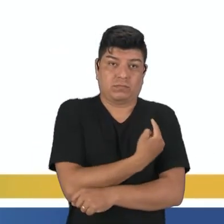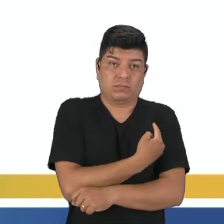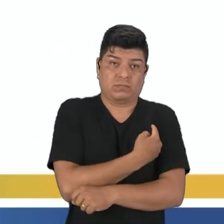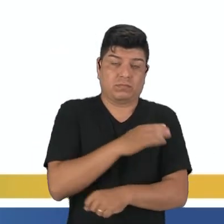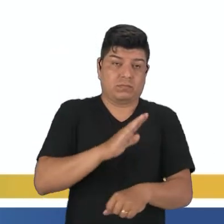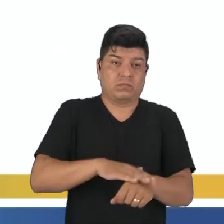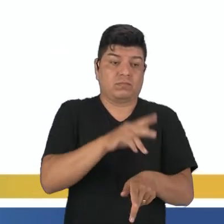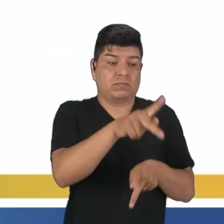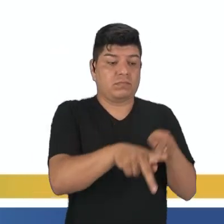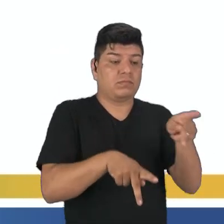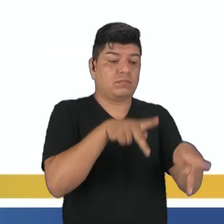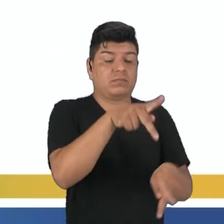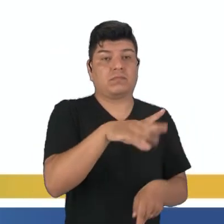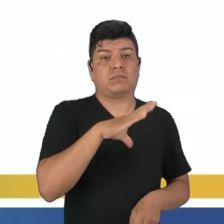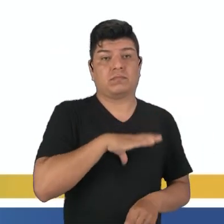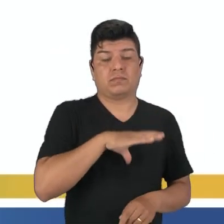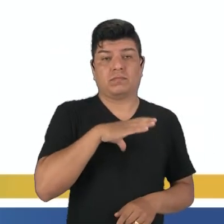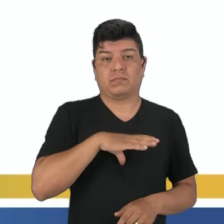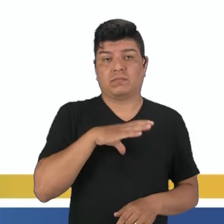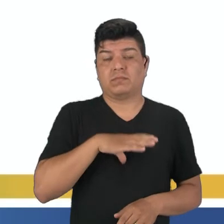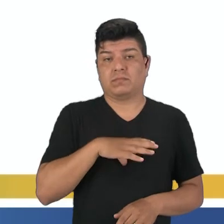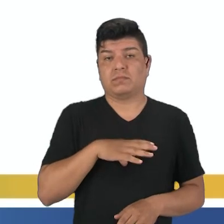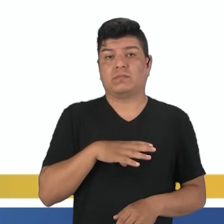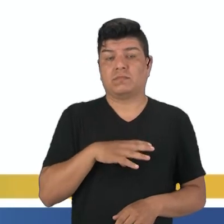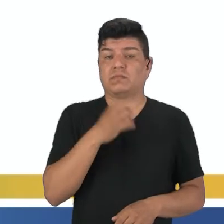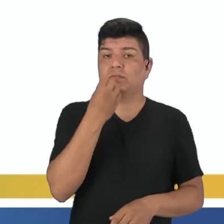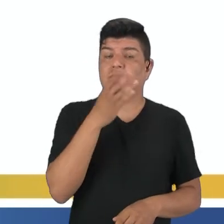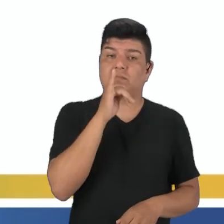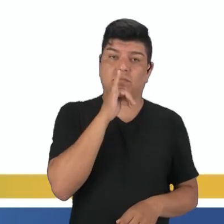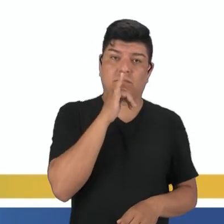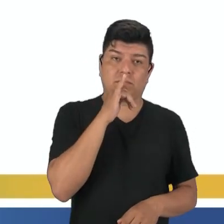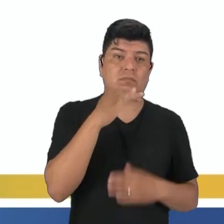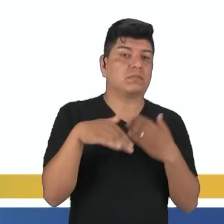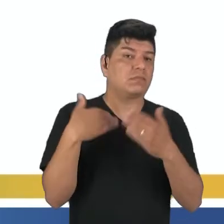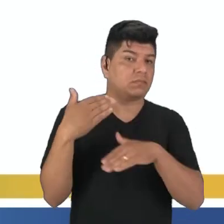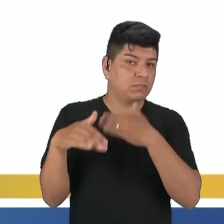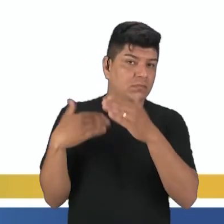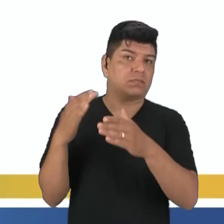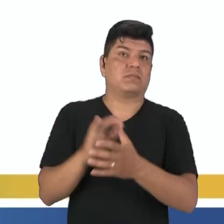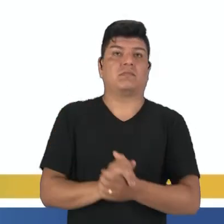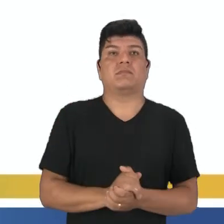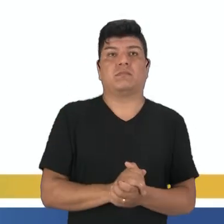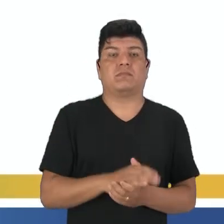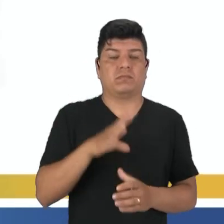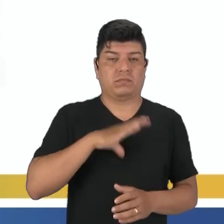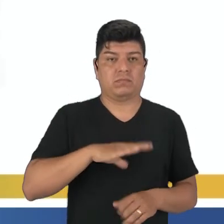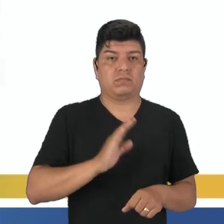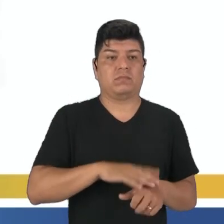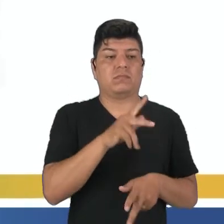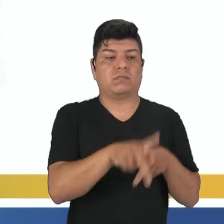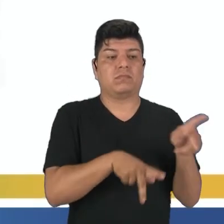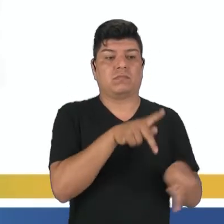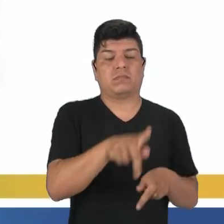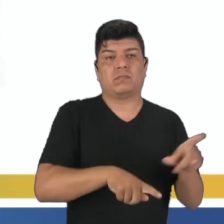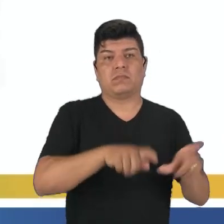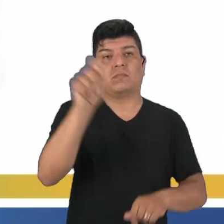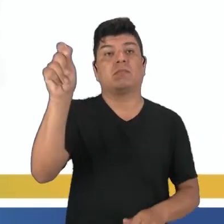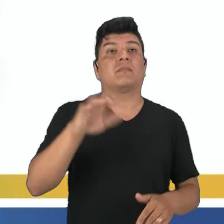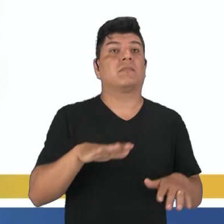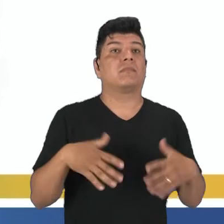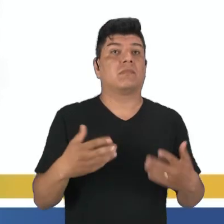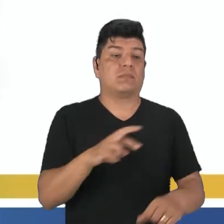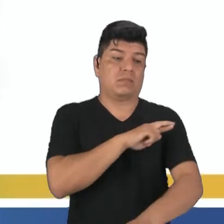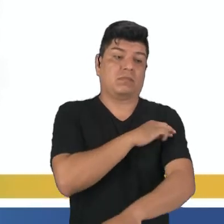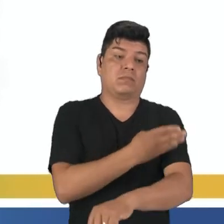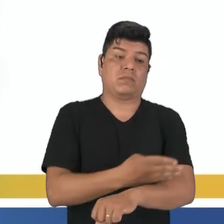mais populosas cidades são um bom exemplo desse processo. As cidades mais populosas do Acre são